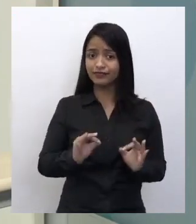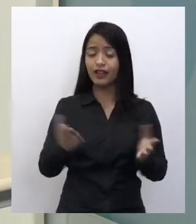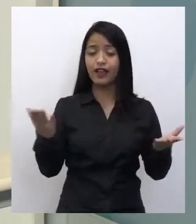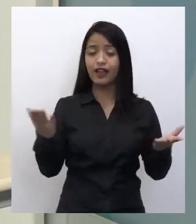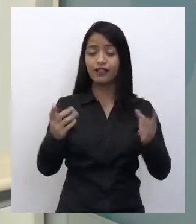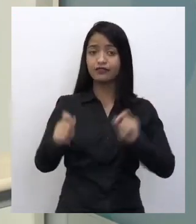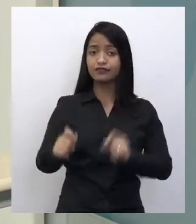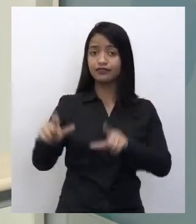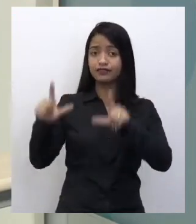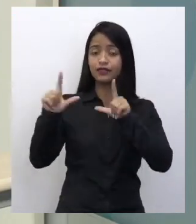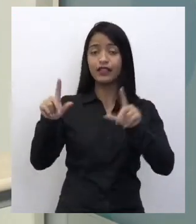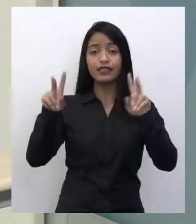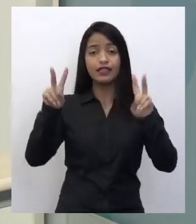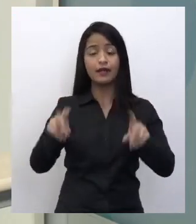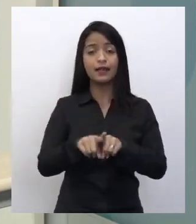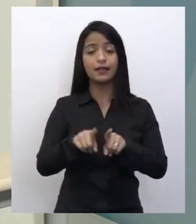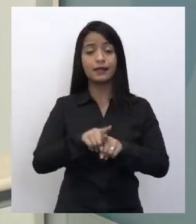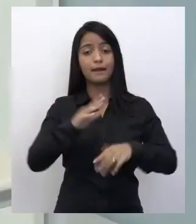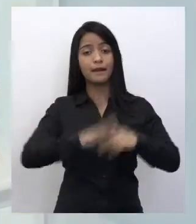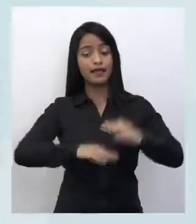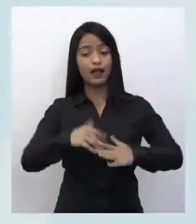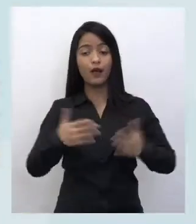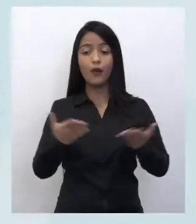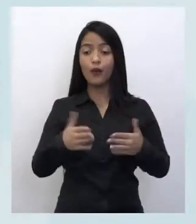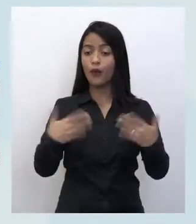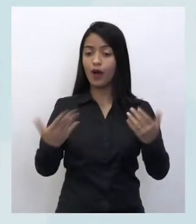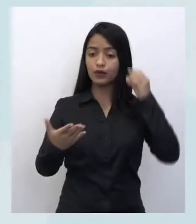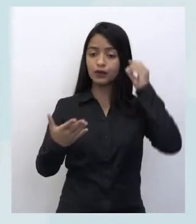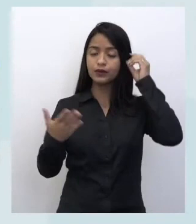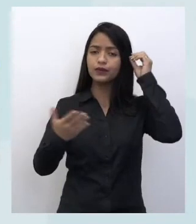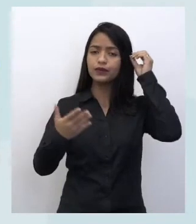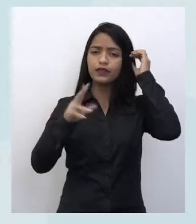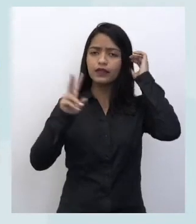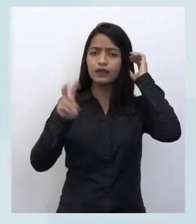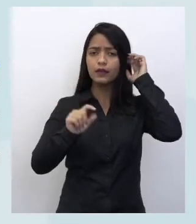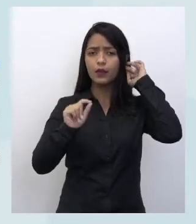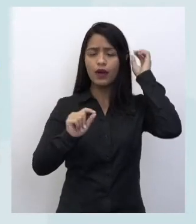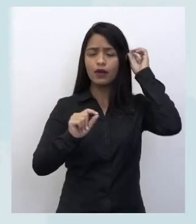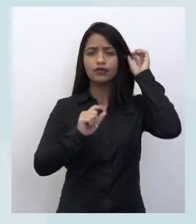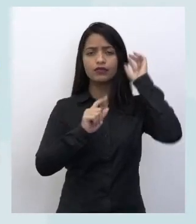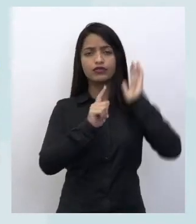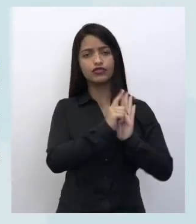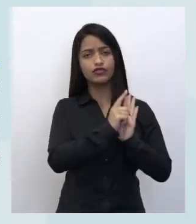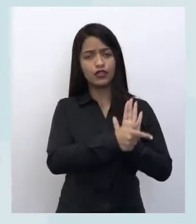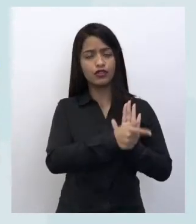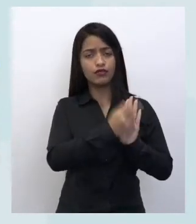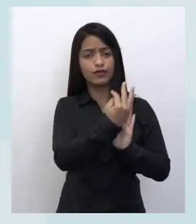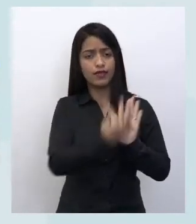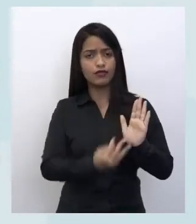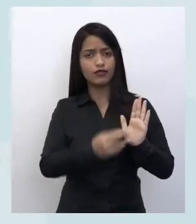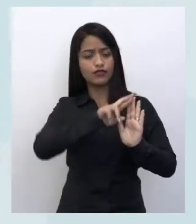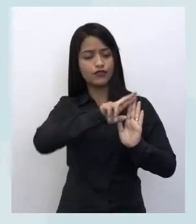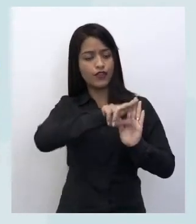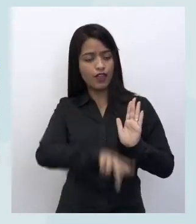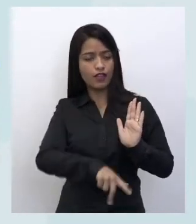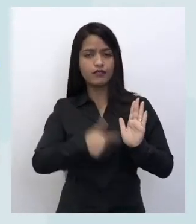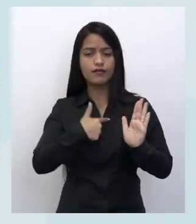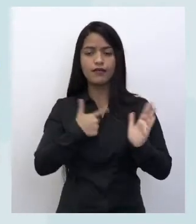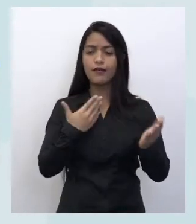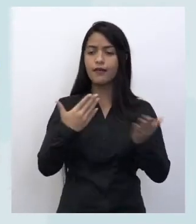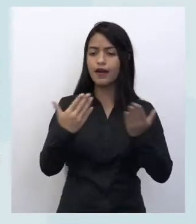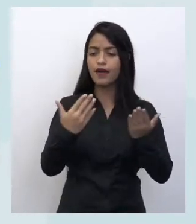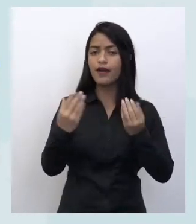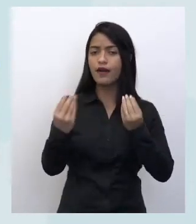a habilidade de hoje. O tema é comparação de gêneros textuais diferentes com o mesmo